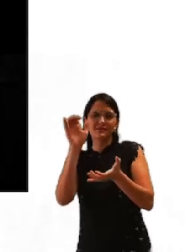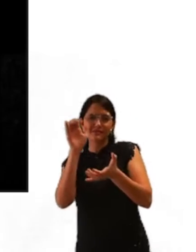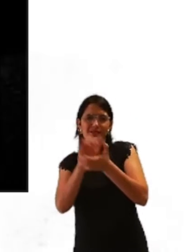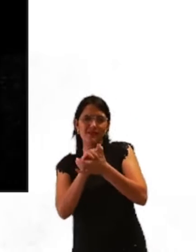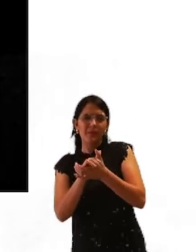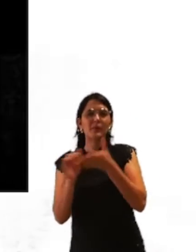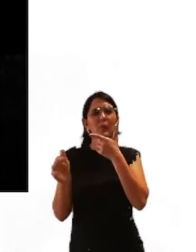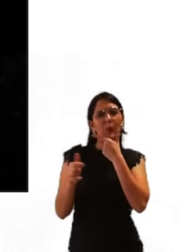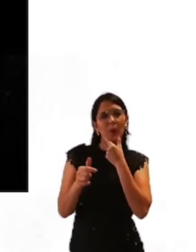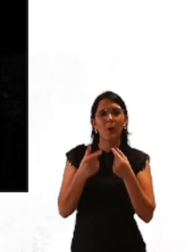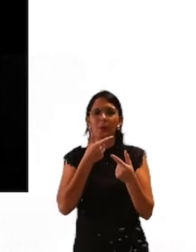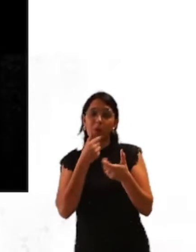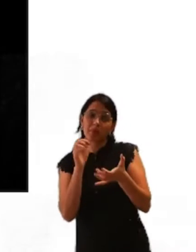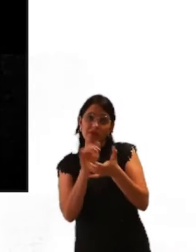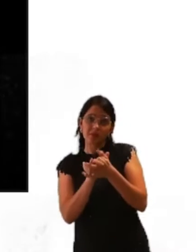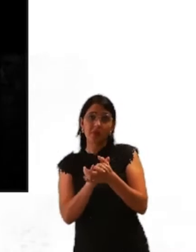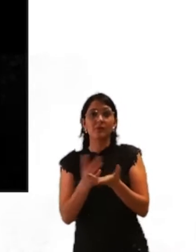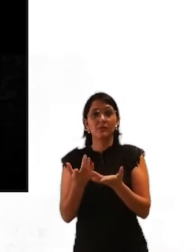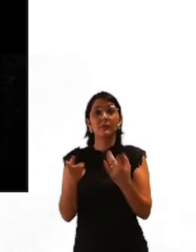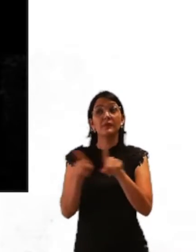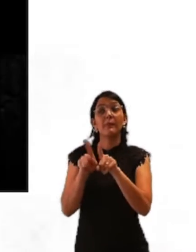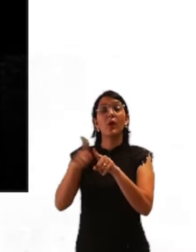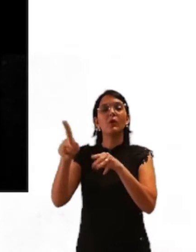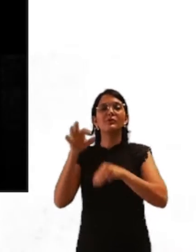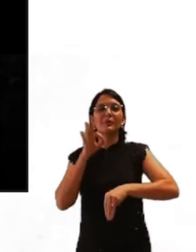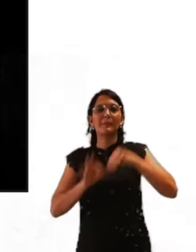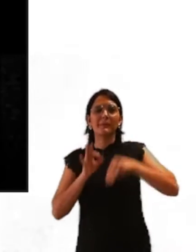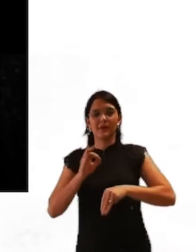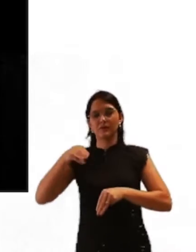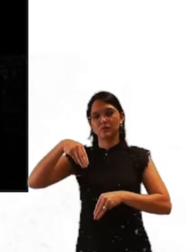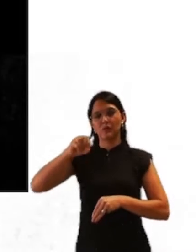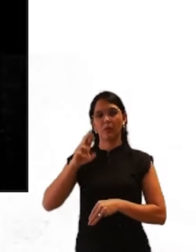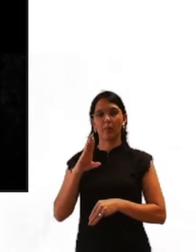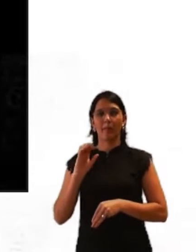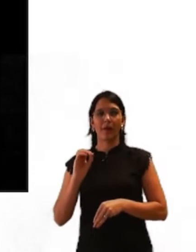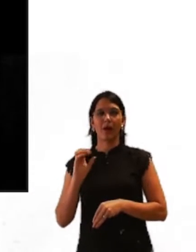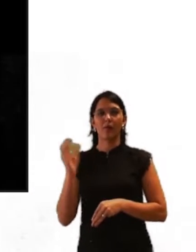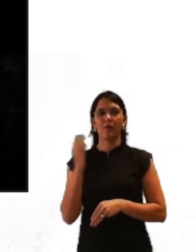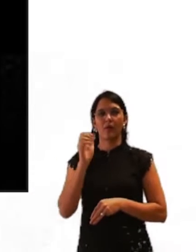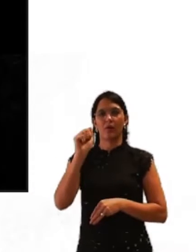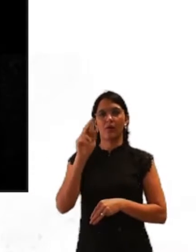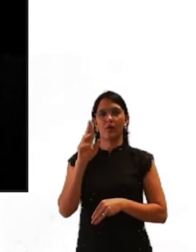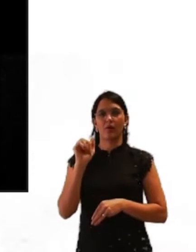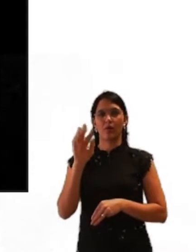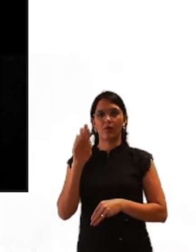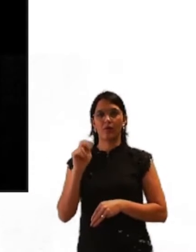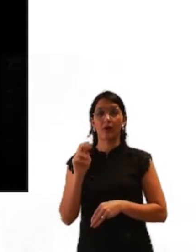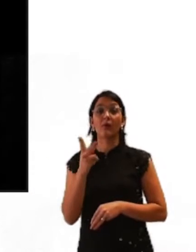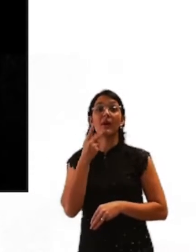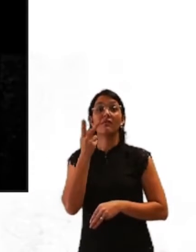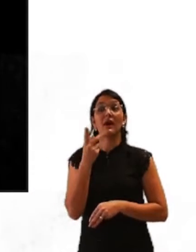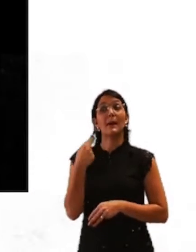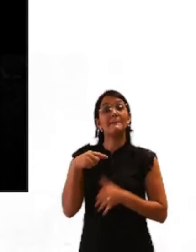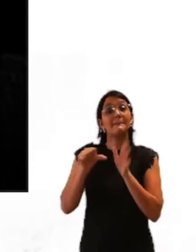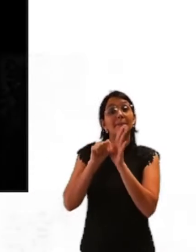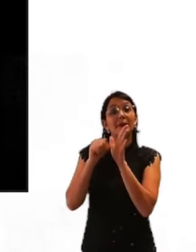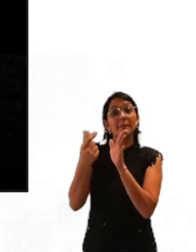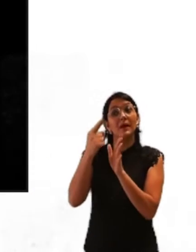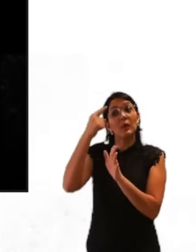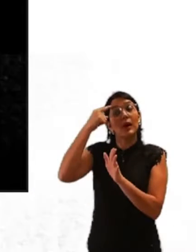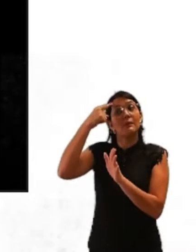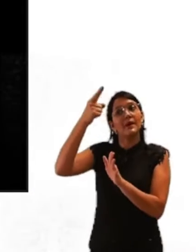só que interessante, o ministro Marco Aurélio, em certa oportunidade, ele disse: primeiro idealizo a solução mais justa,